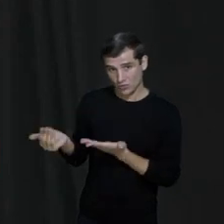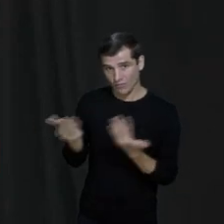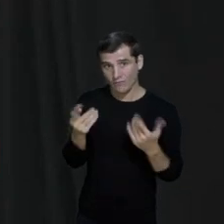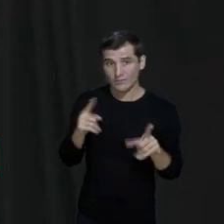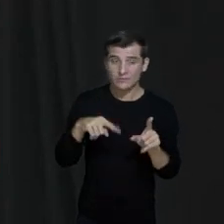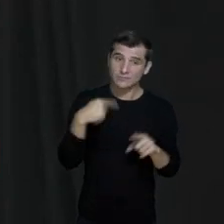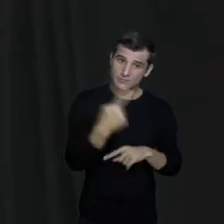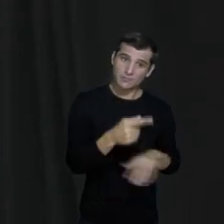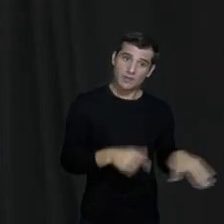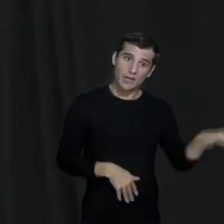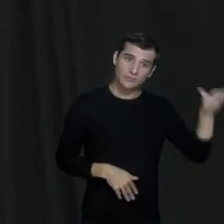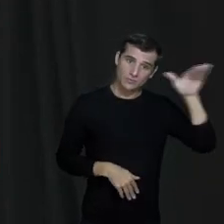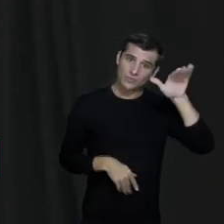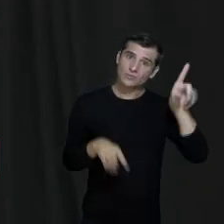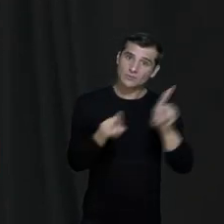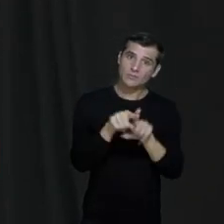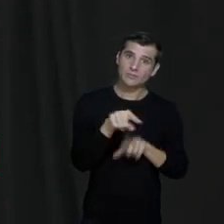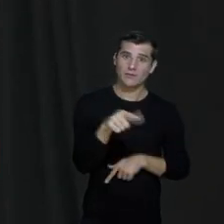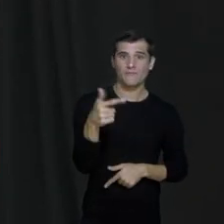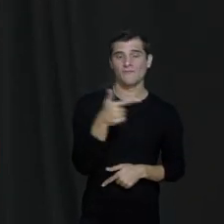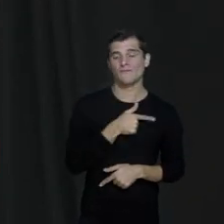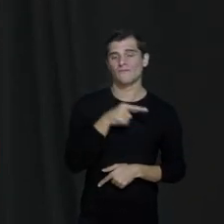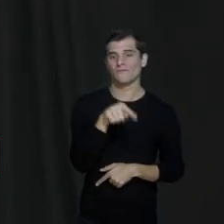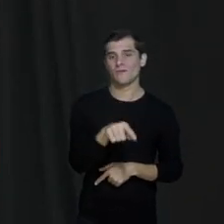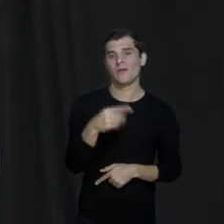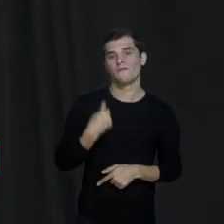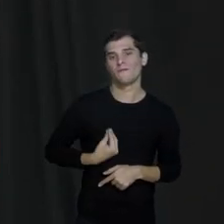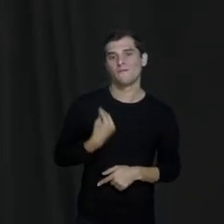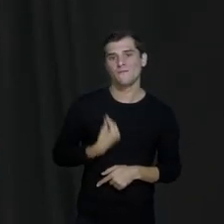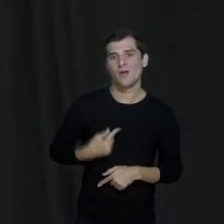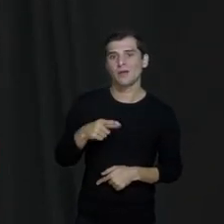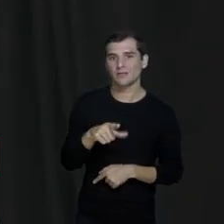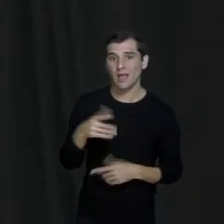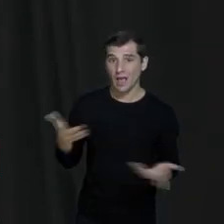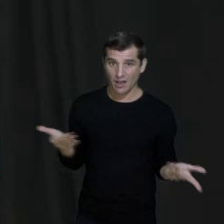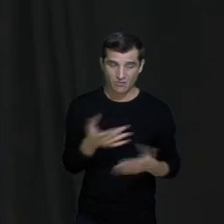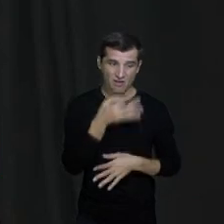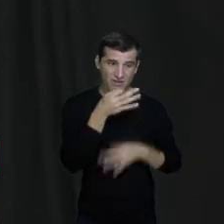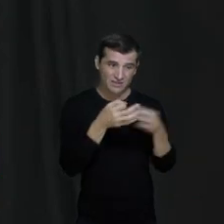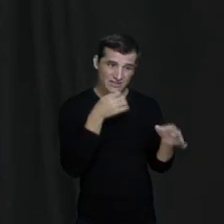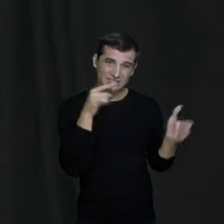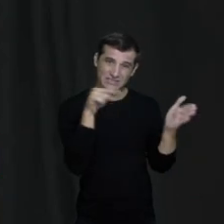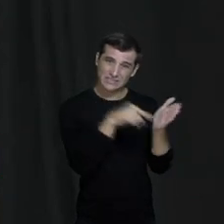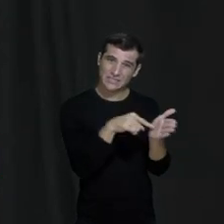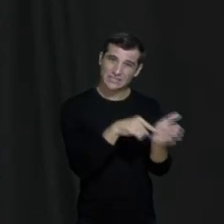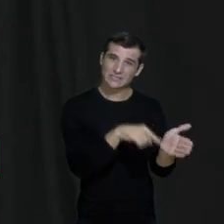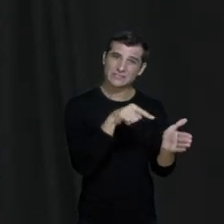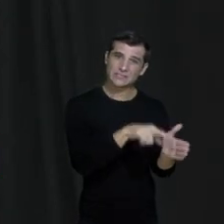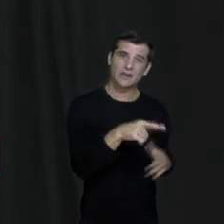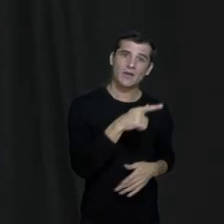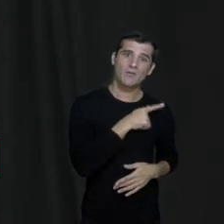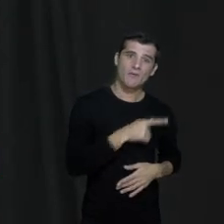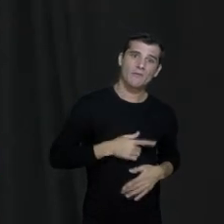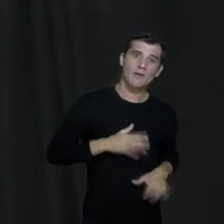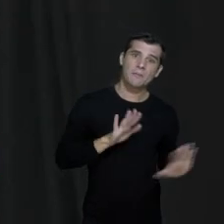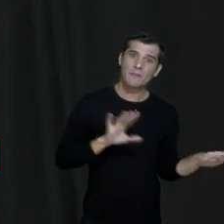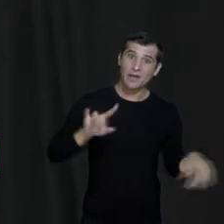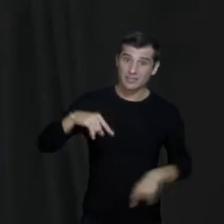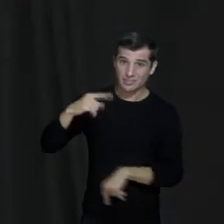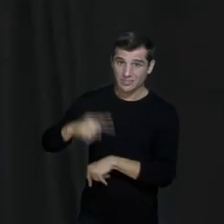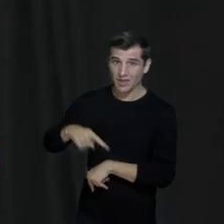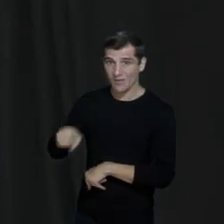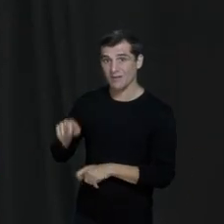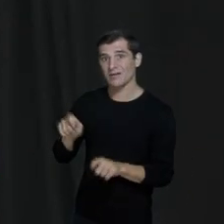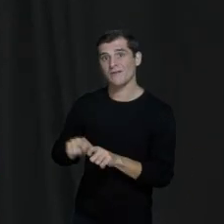porque muitos estão ali criticando os governos Estão criticando a política mas chega na hora e fazem coisas